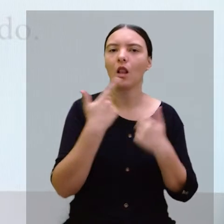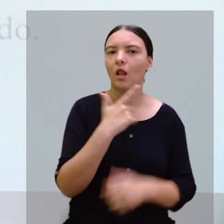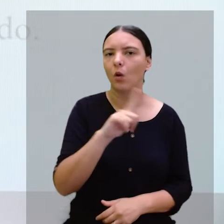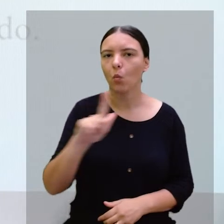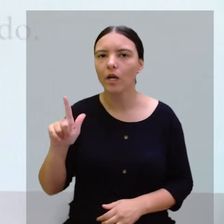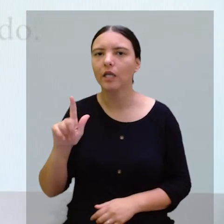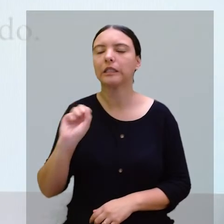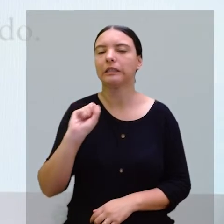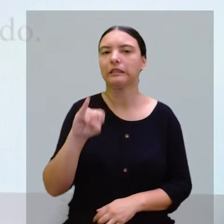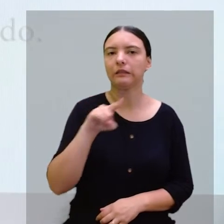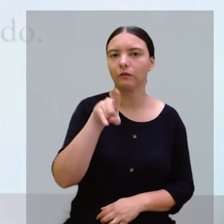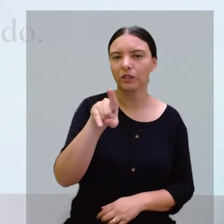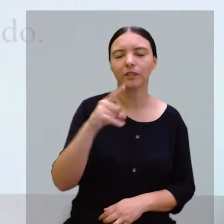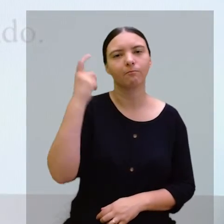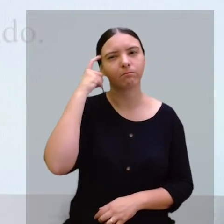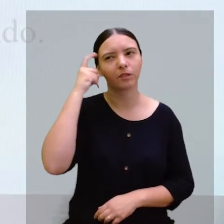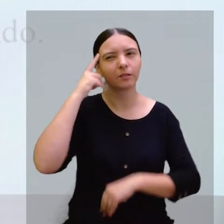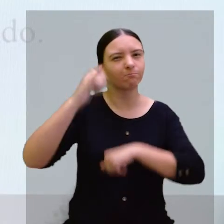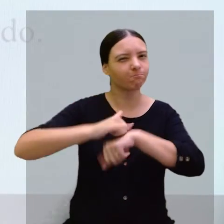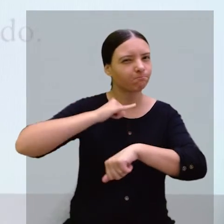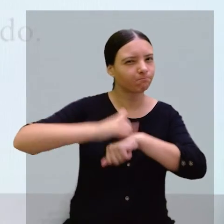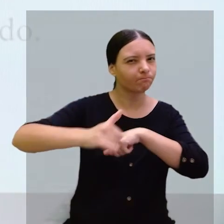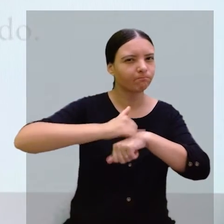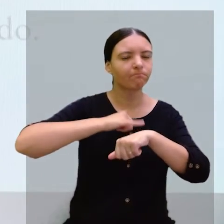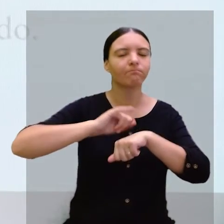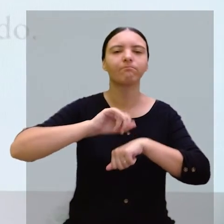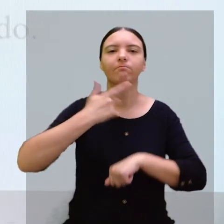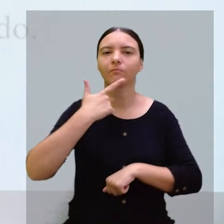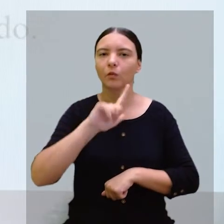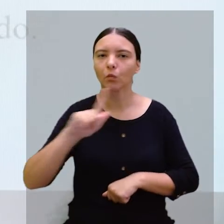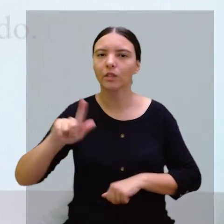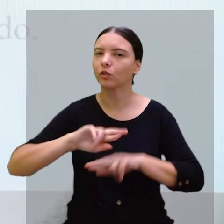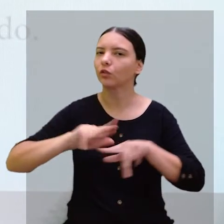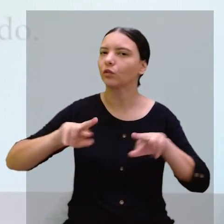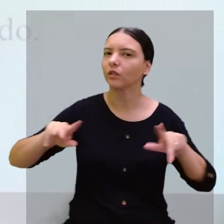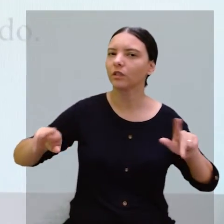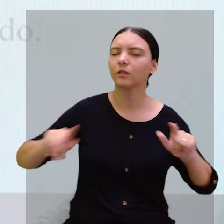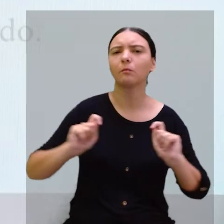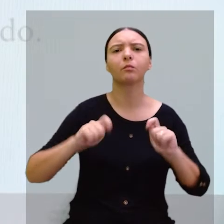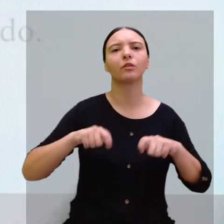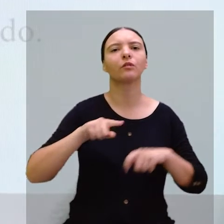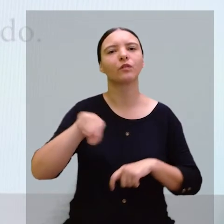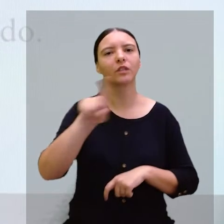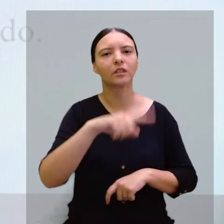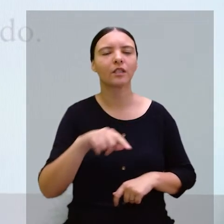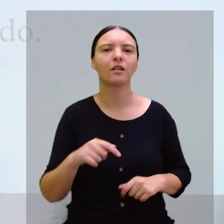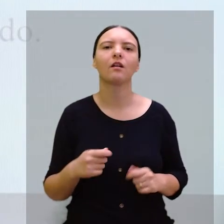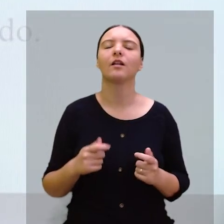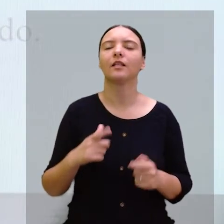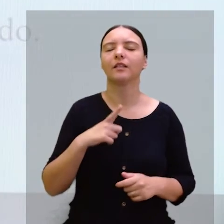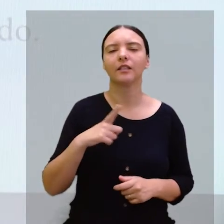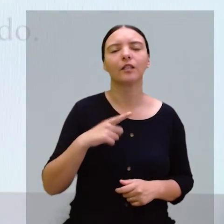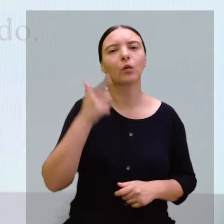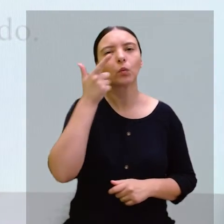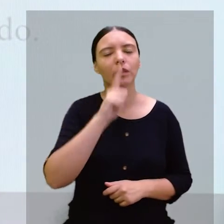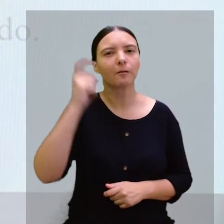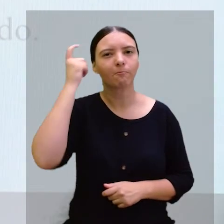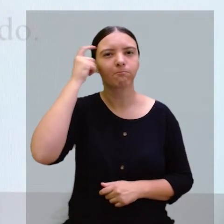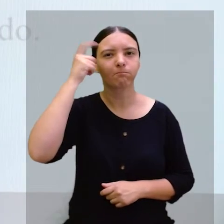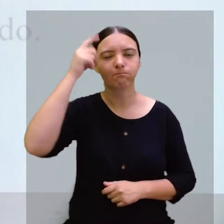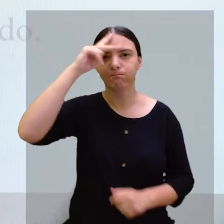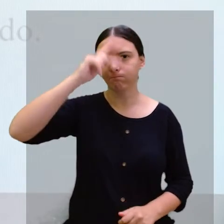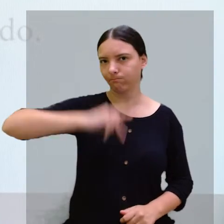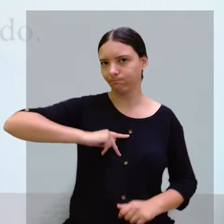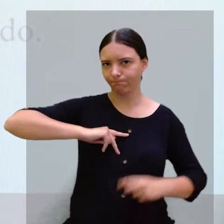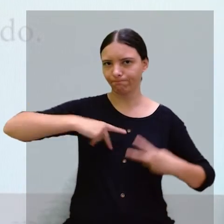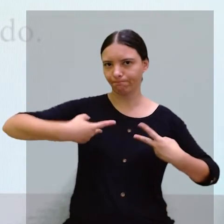você tem mais recursos para pensar o mundo por meio de linguagem, possivelmente você vai ter uma maior capacidade, efetivamente, de pensar o próprio mundo,